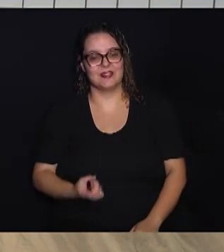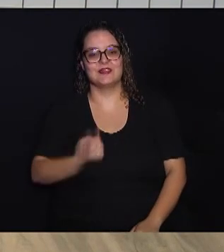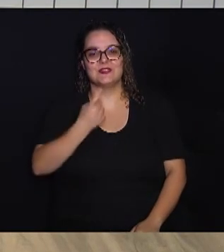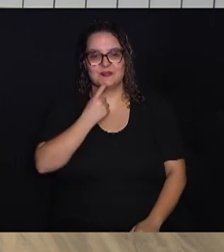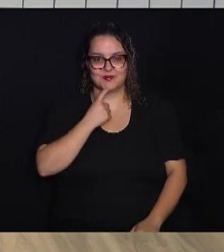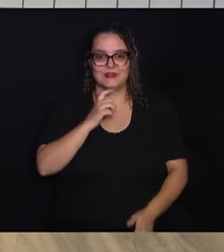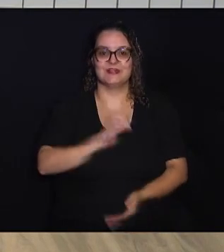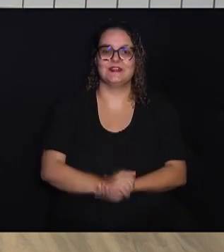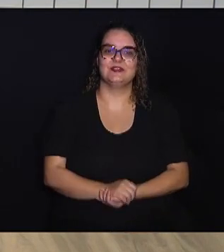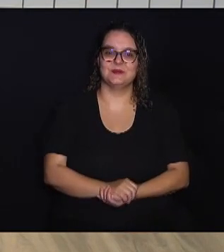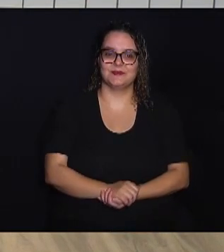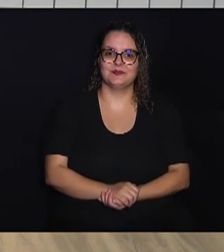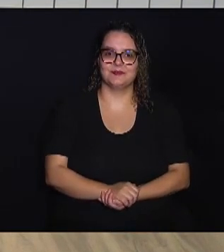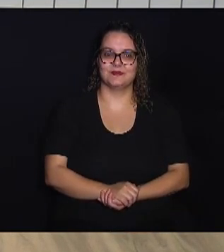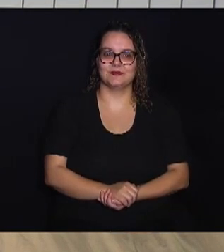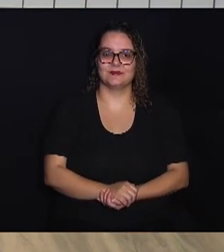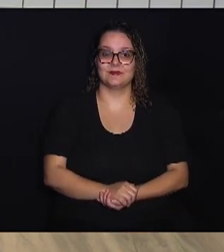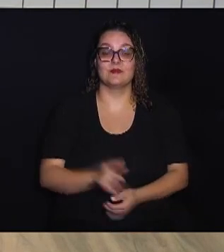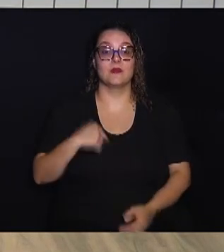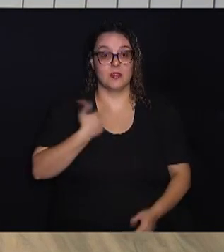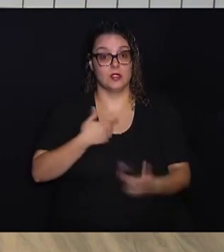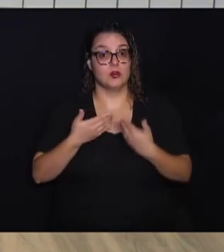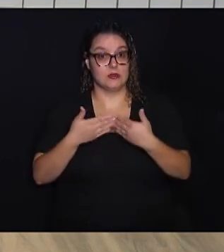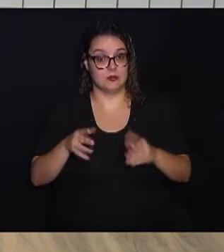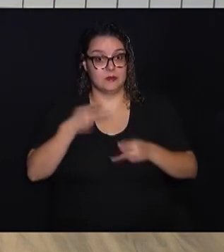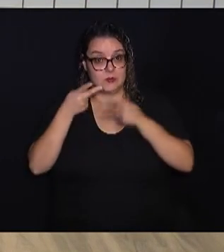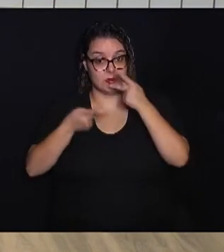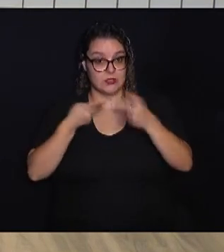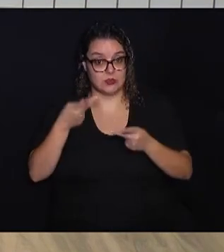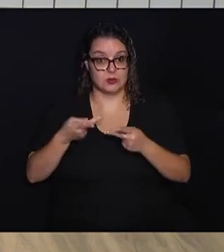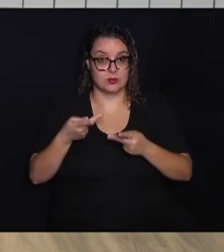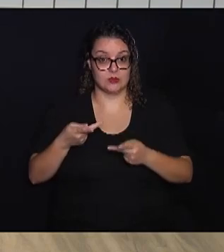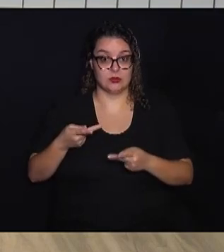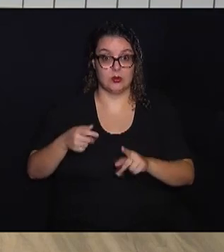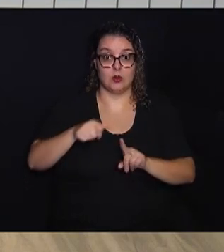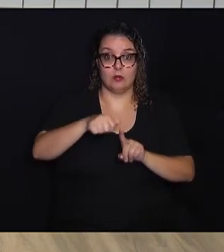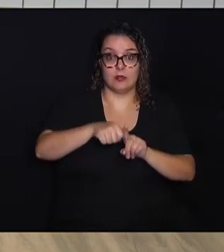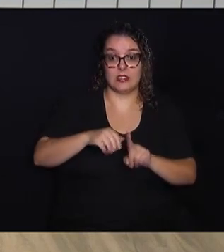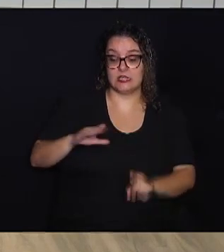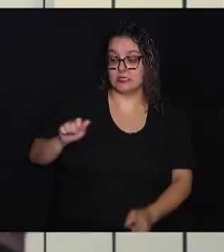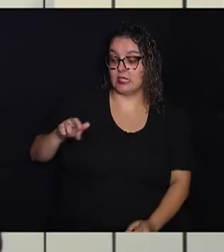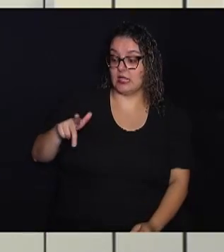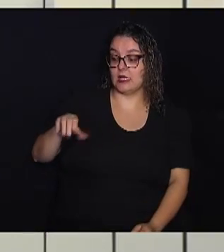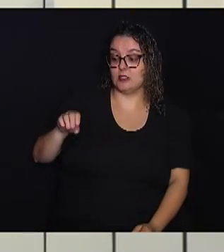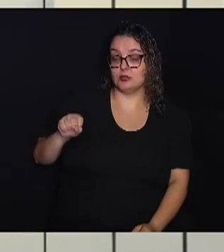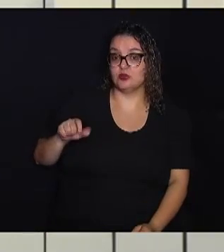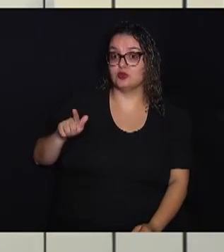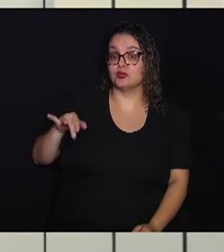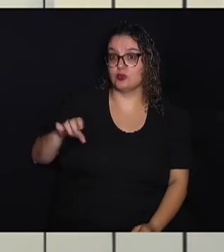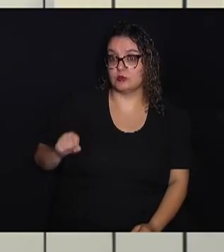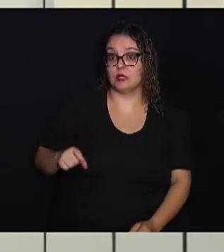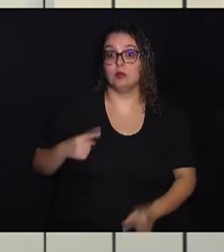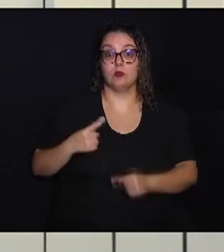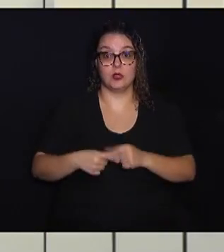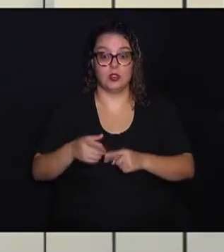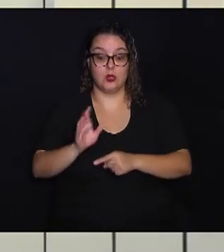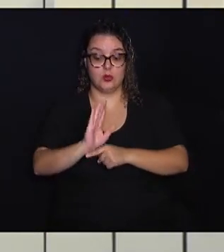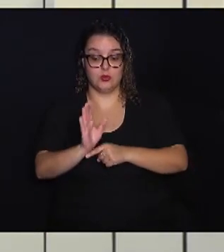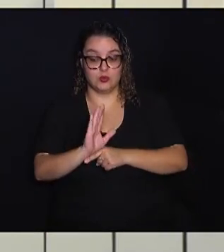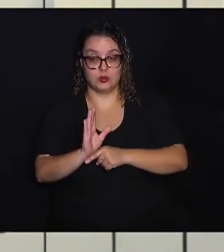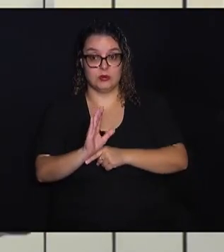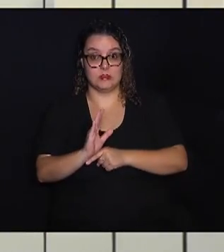de Campinas. E a gente abre falando sobre o mês Carlos Gomes, porque o Cine Câmara deste